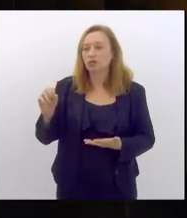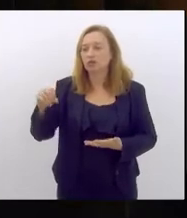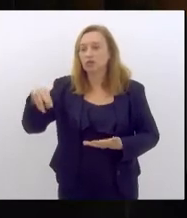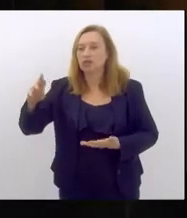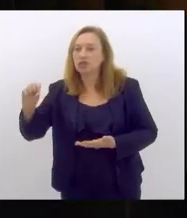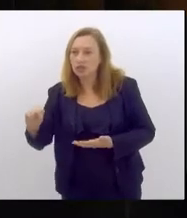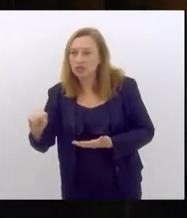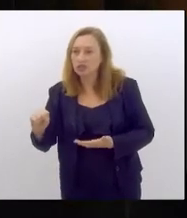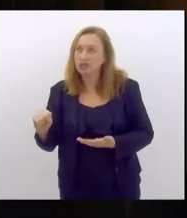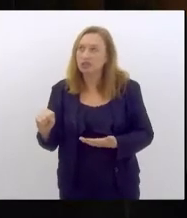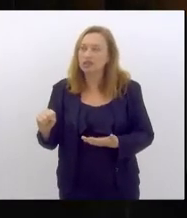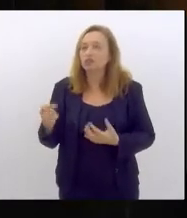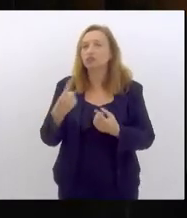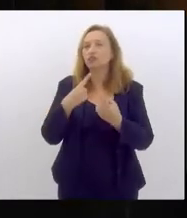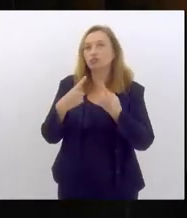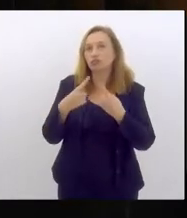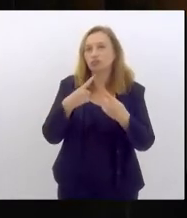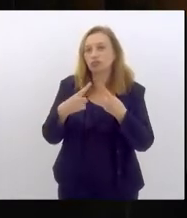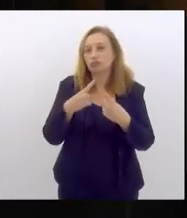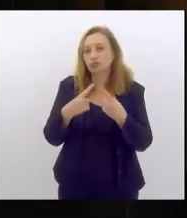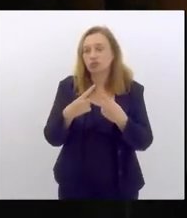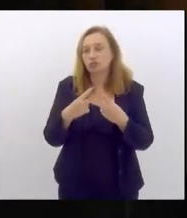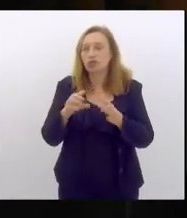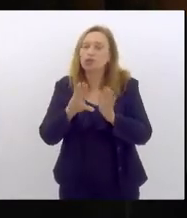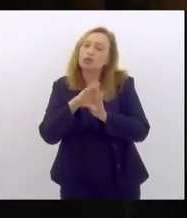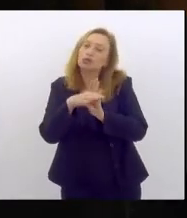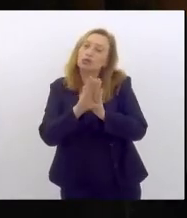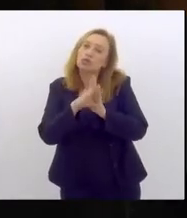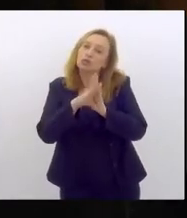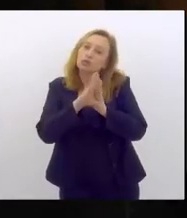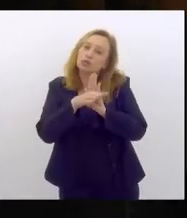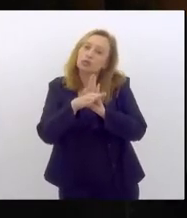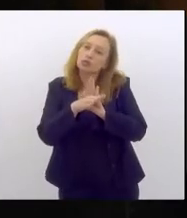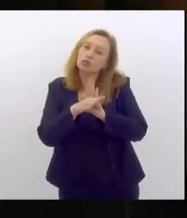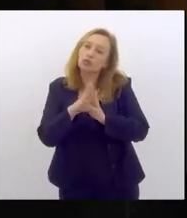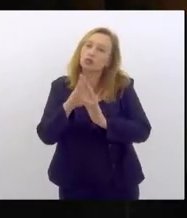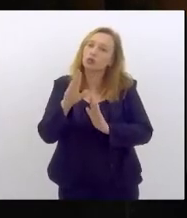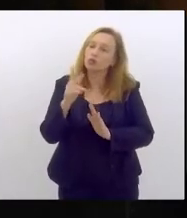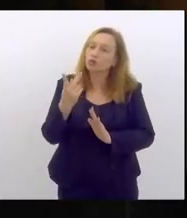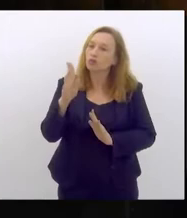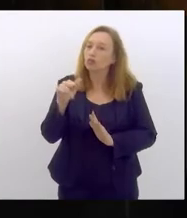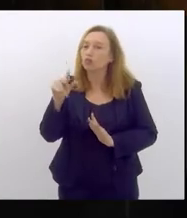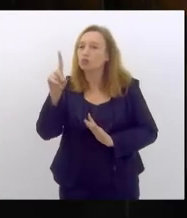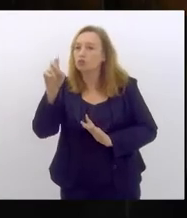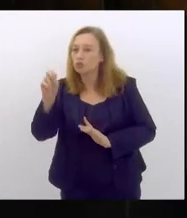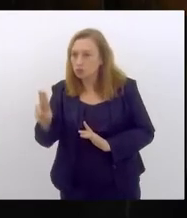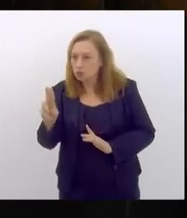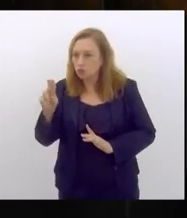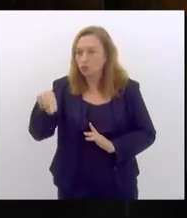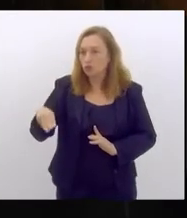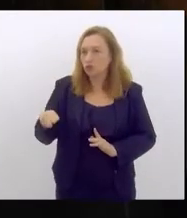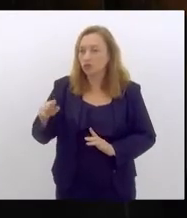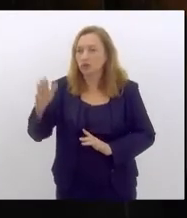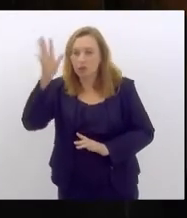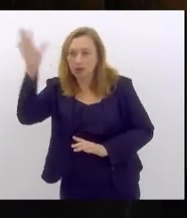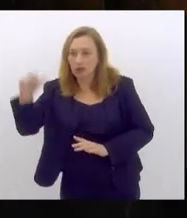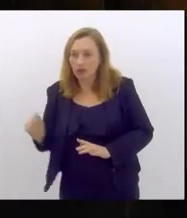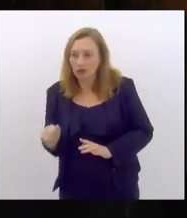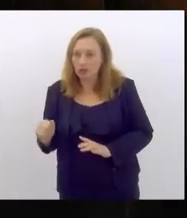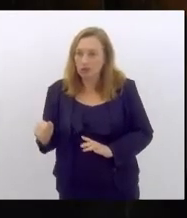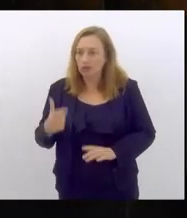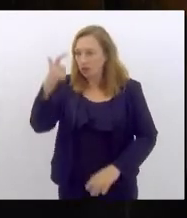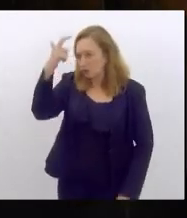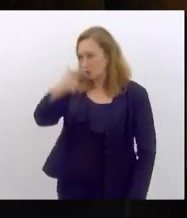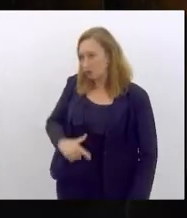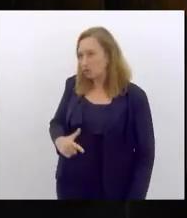trouxe um debate sobre o conceito do Ubuntu, que é da filosofia africana, que diz eu